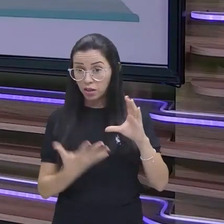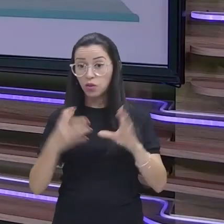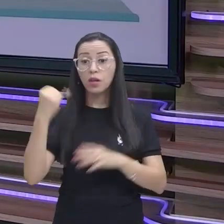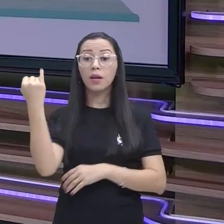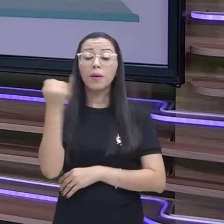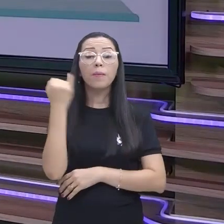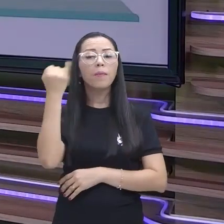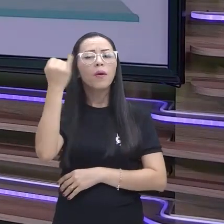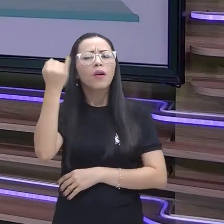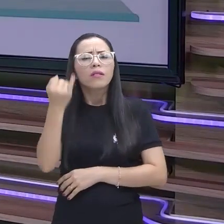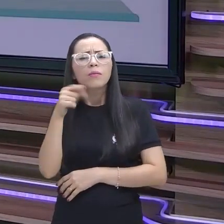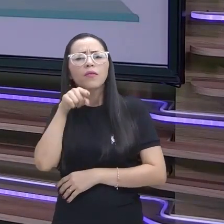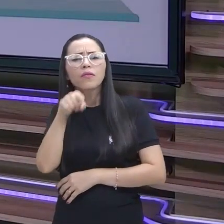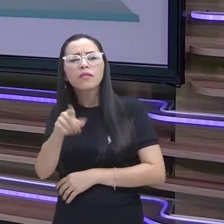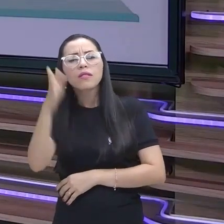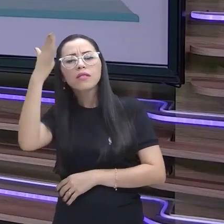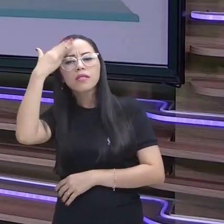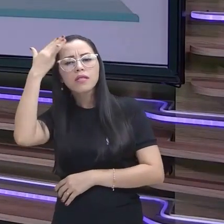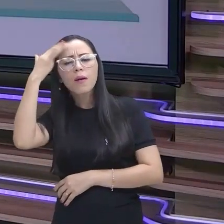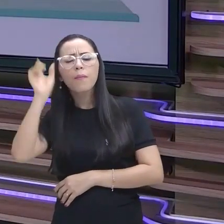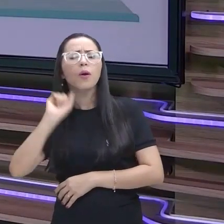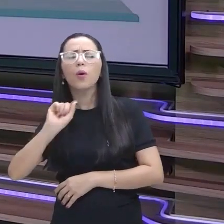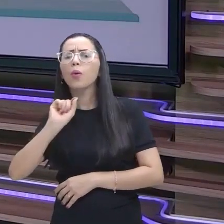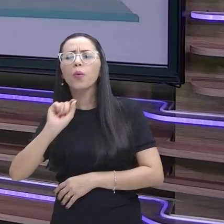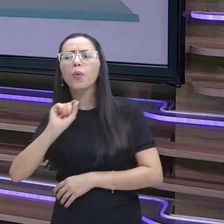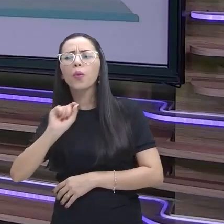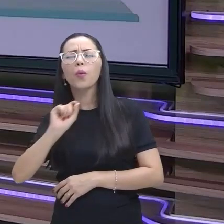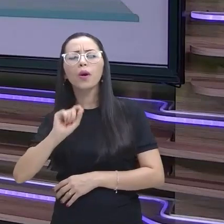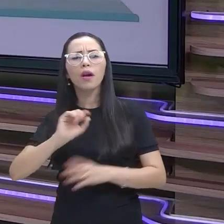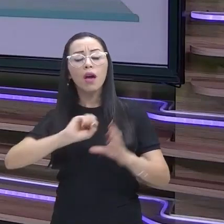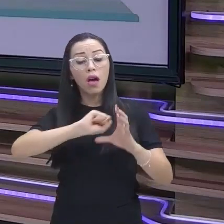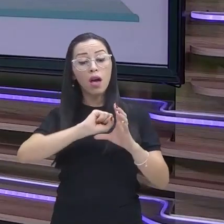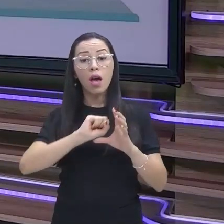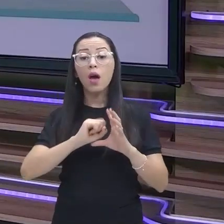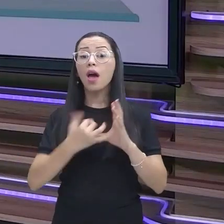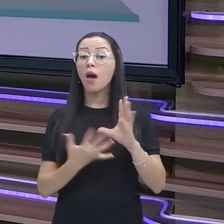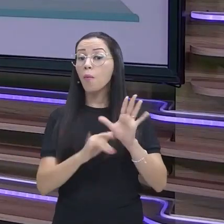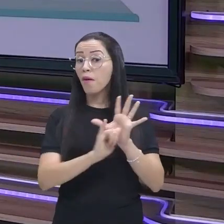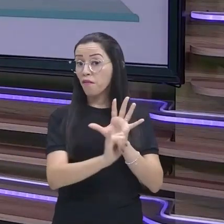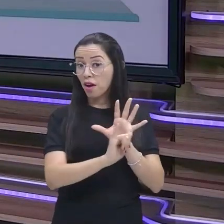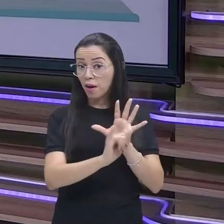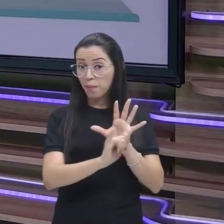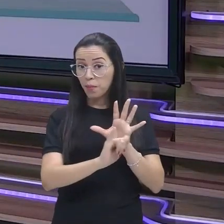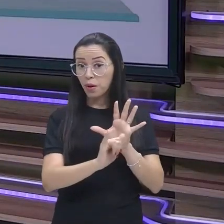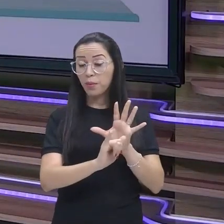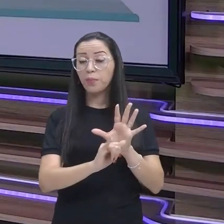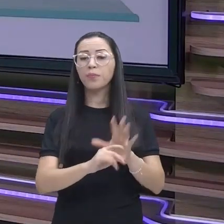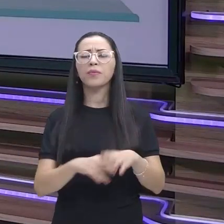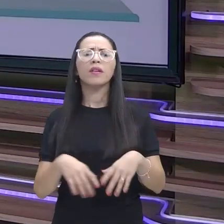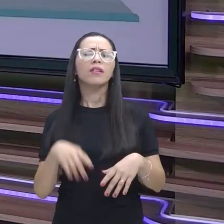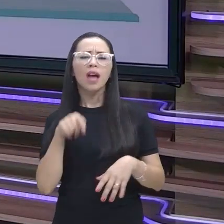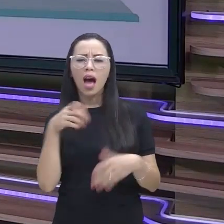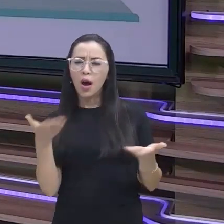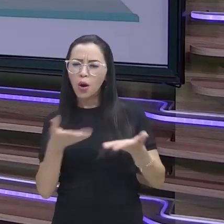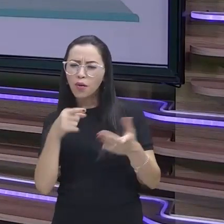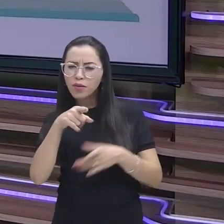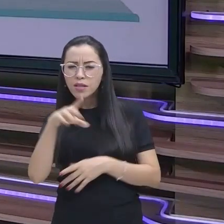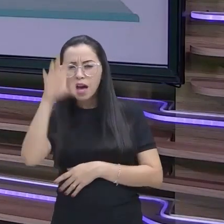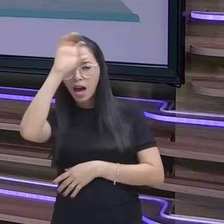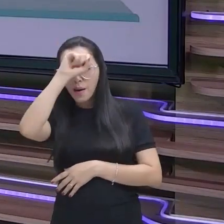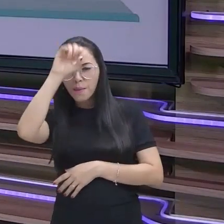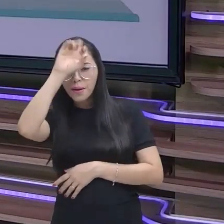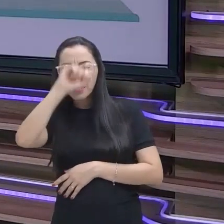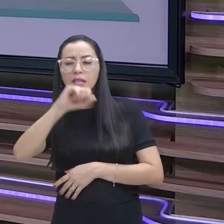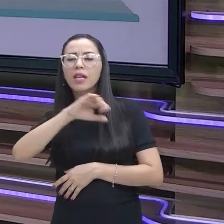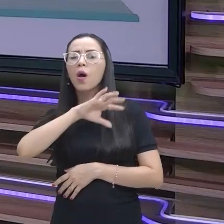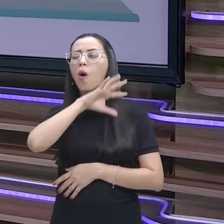você saber o que é uma fábula. Isso mesmo, você aprendeu que é uma história que envolve animais, animais que